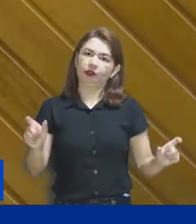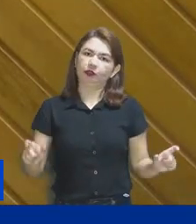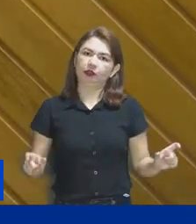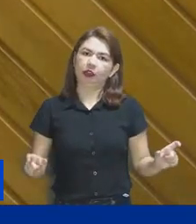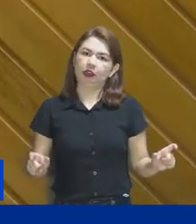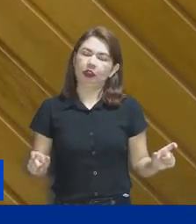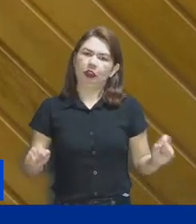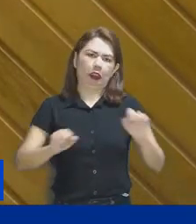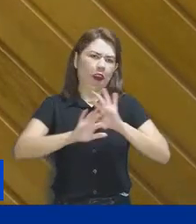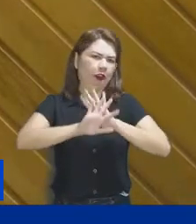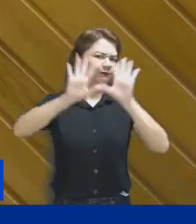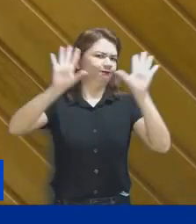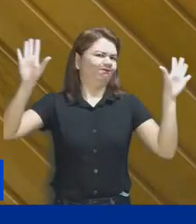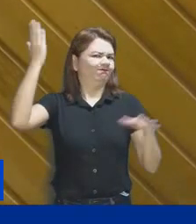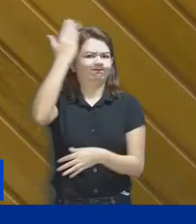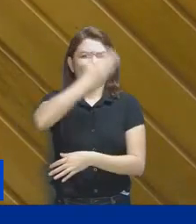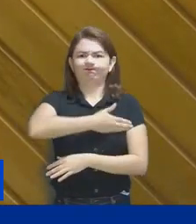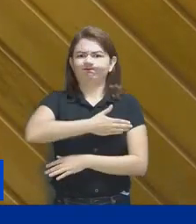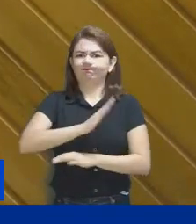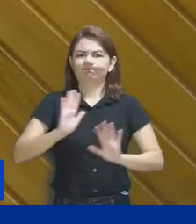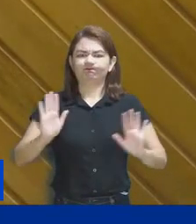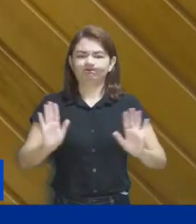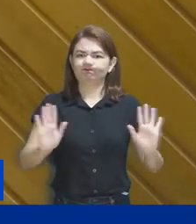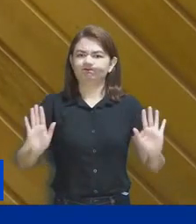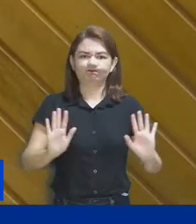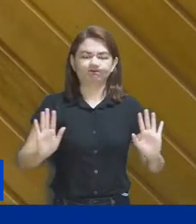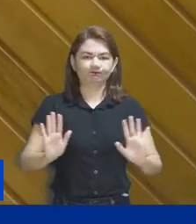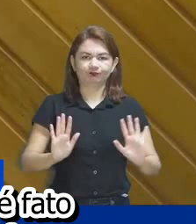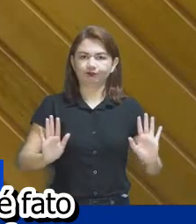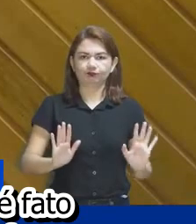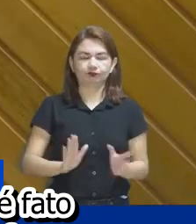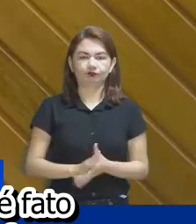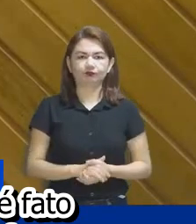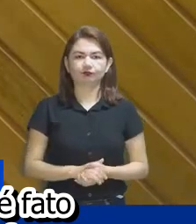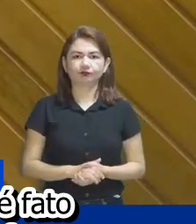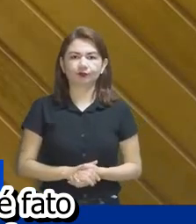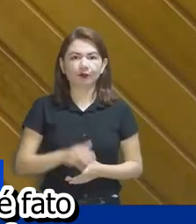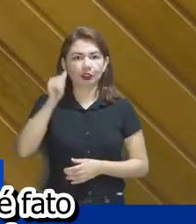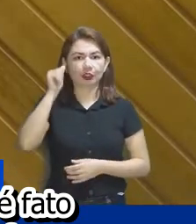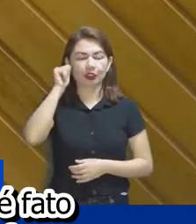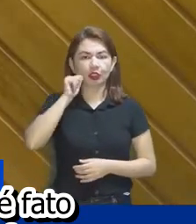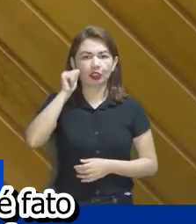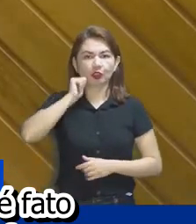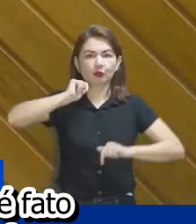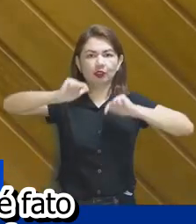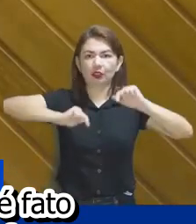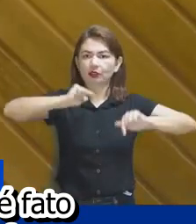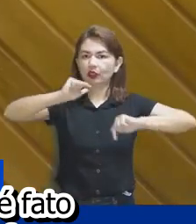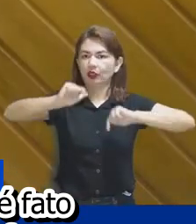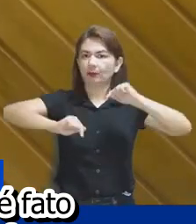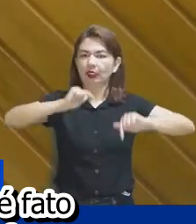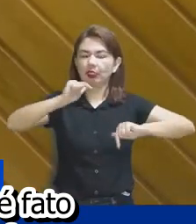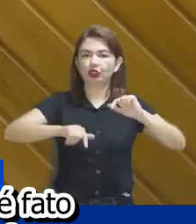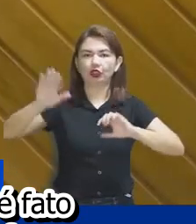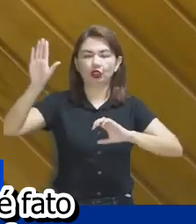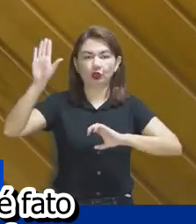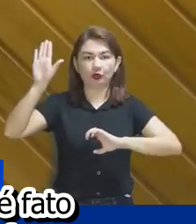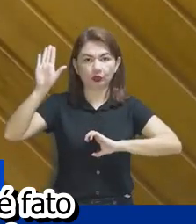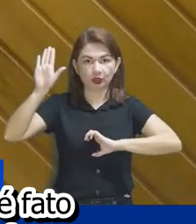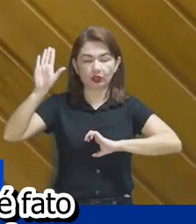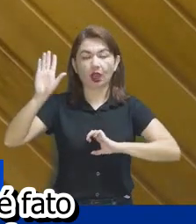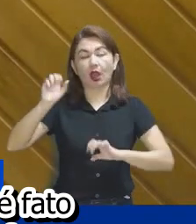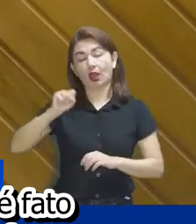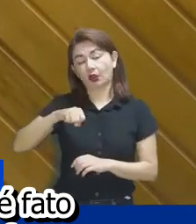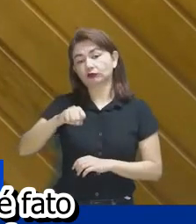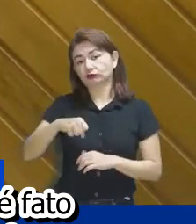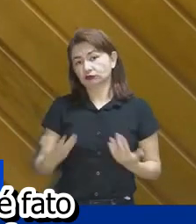ficou comprovado por provas em nenhum momento. Que a senhora trabalhou para o senhor Diogo, isso é fato incontroverso,